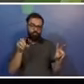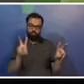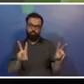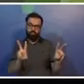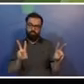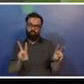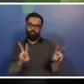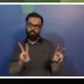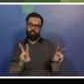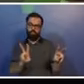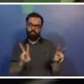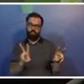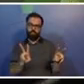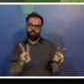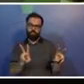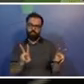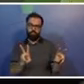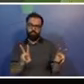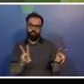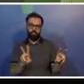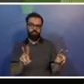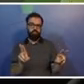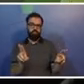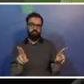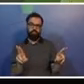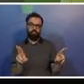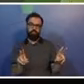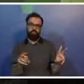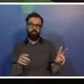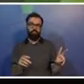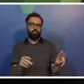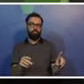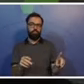2 chicletes aqui. No total eu tenho quantos chicletes?